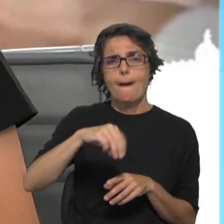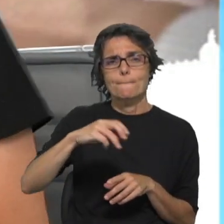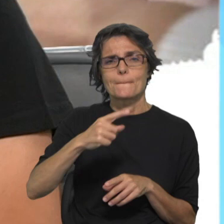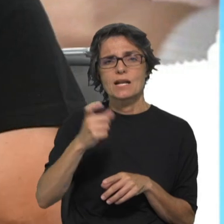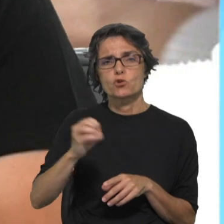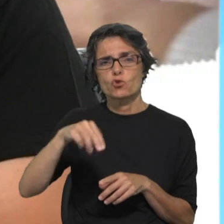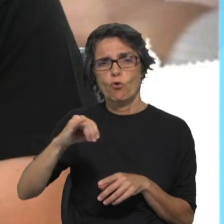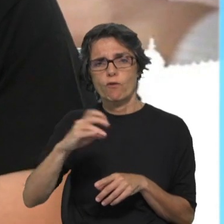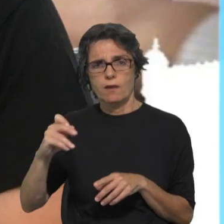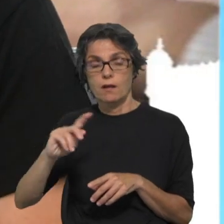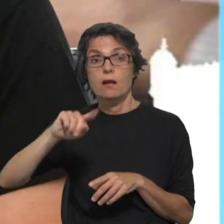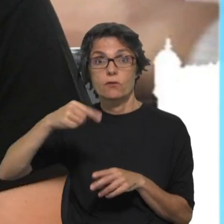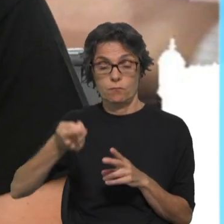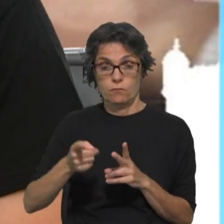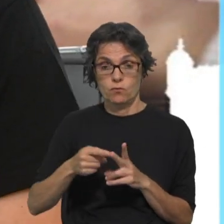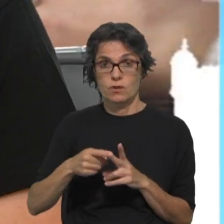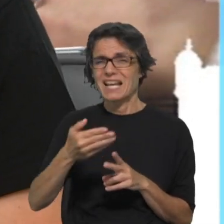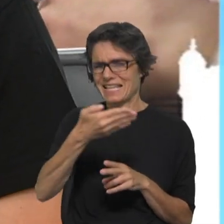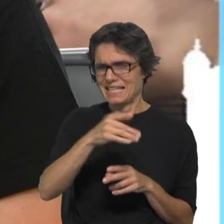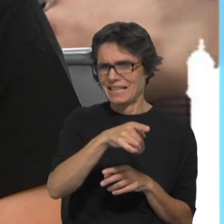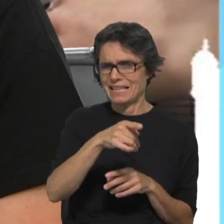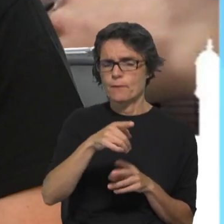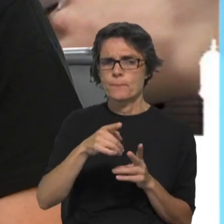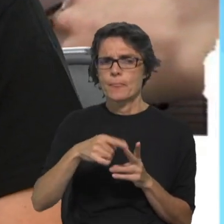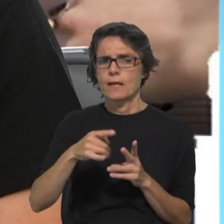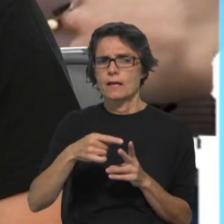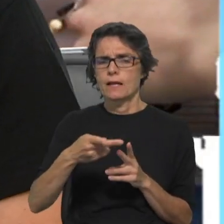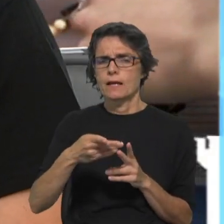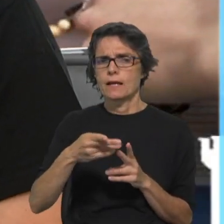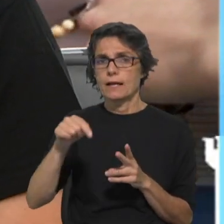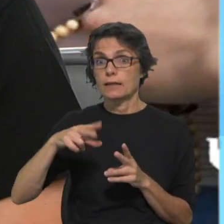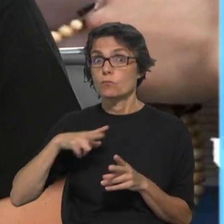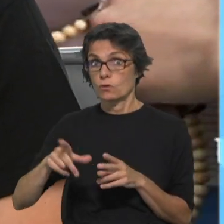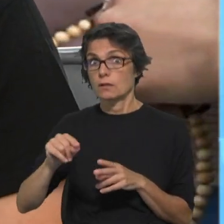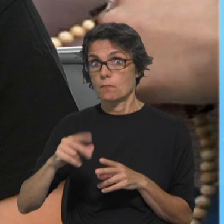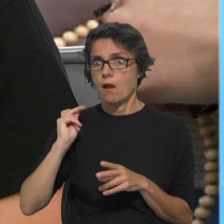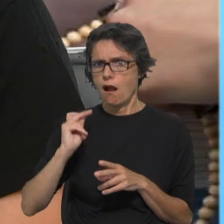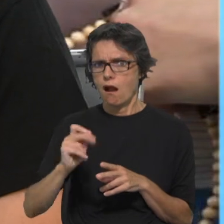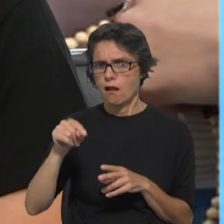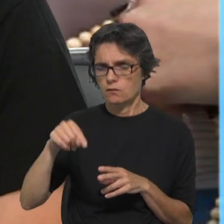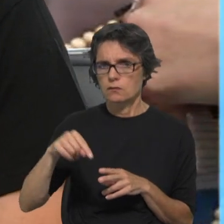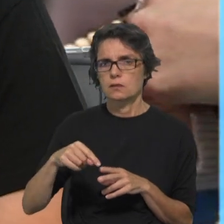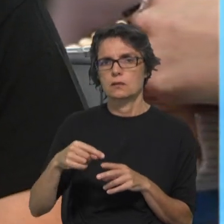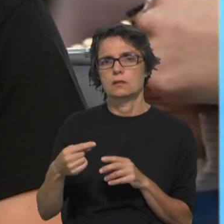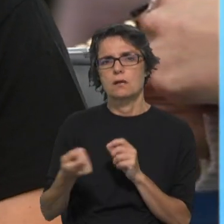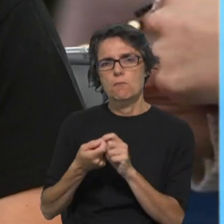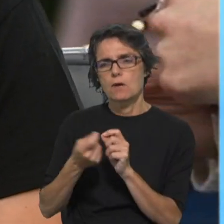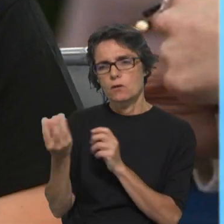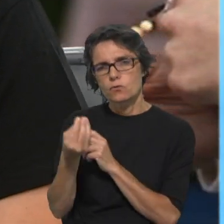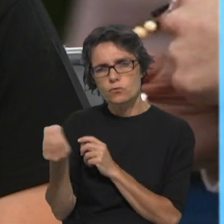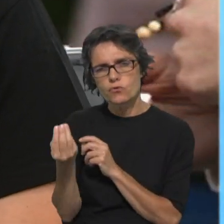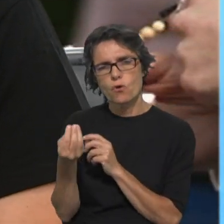Amazónia. Depois os anos que eu tenho estado em Portugal, onde durante todos esses anos estive muito próximo dos jovens. Isso foi